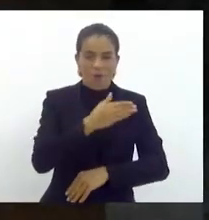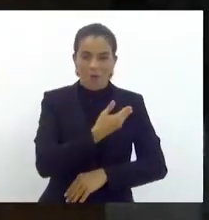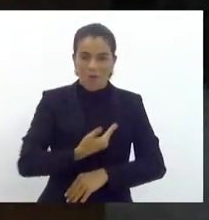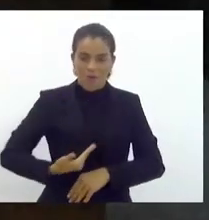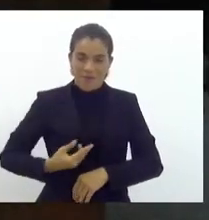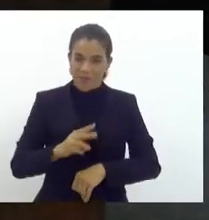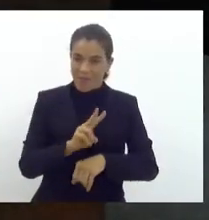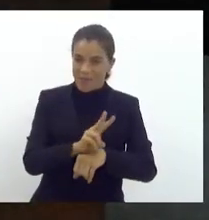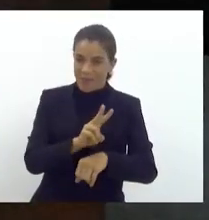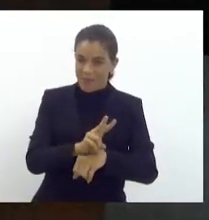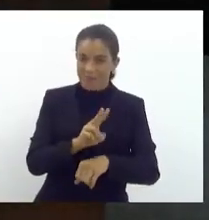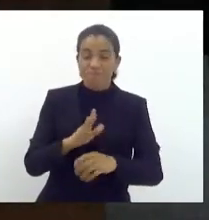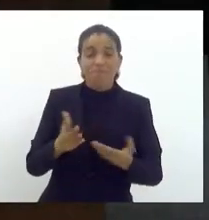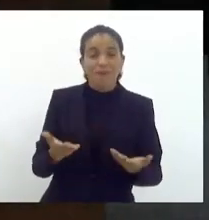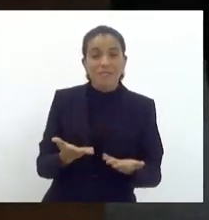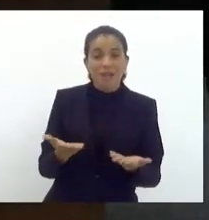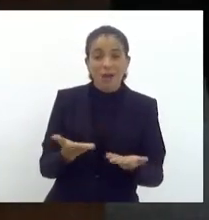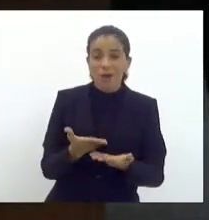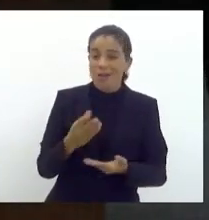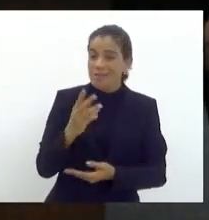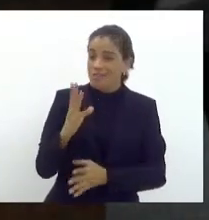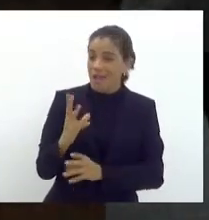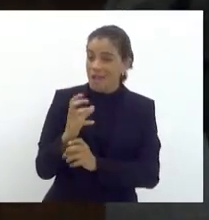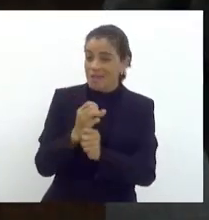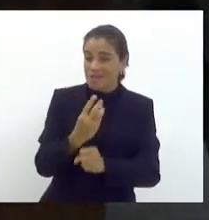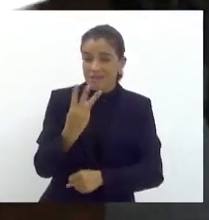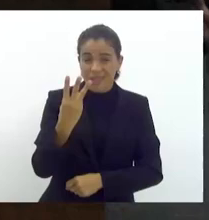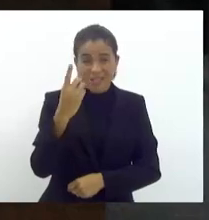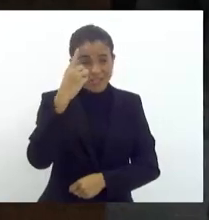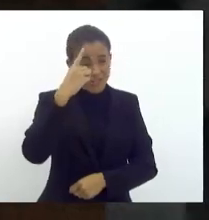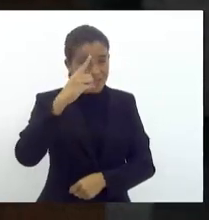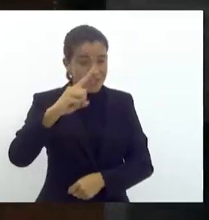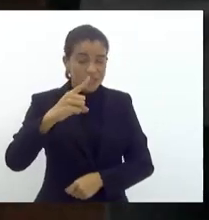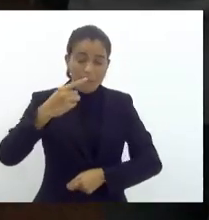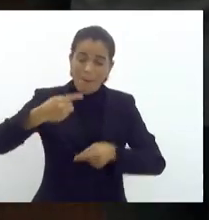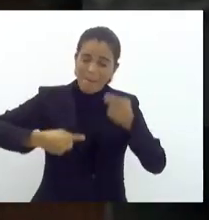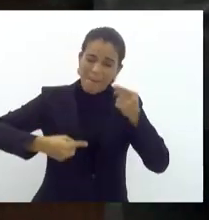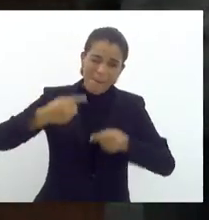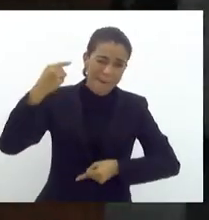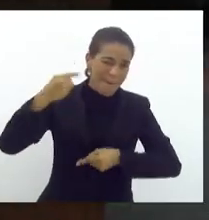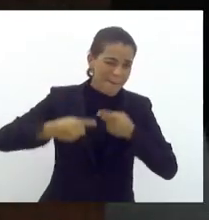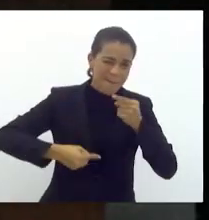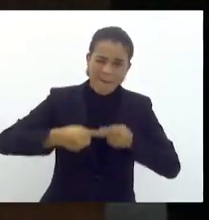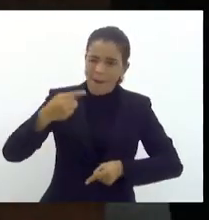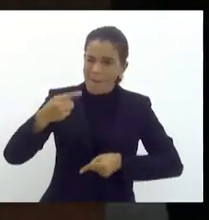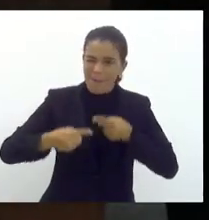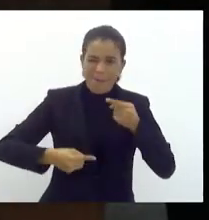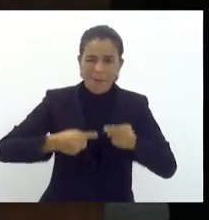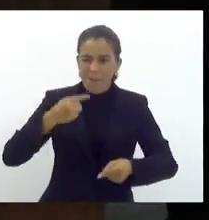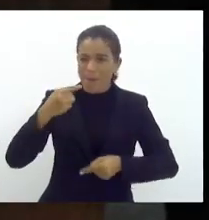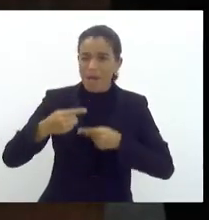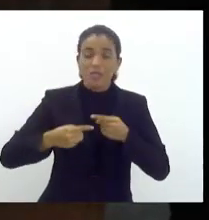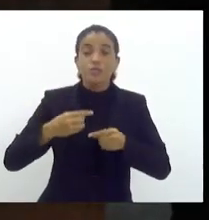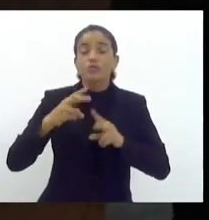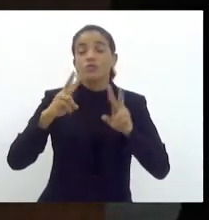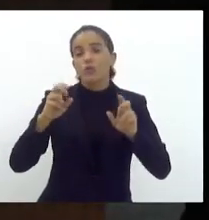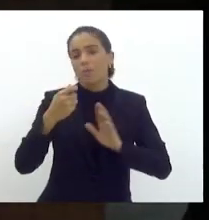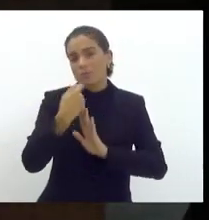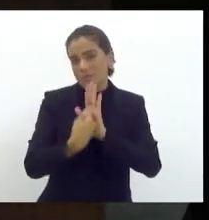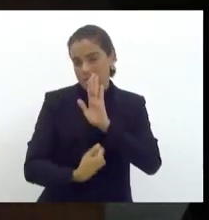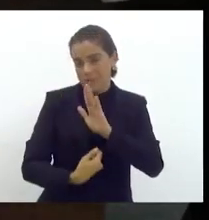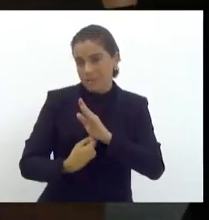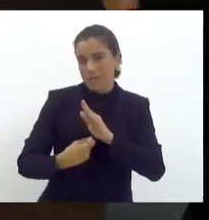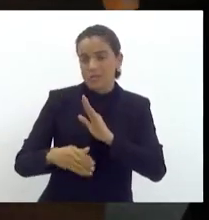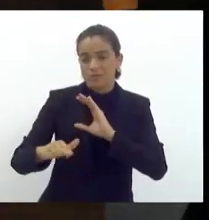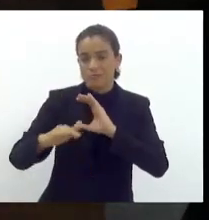Mas essa casa está há três dias fazendo um longo e exaustivo debate sobre as mensagens enviadas pelo executivo